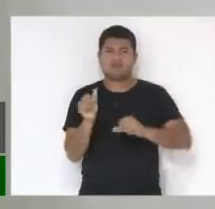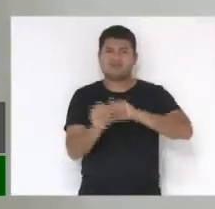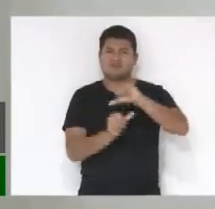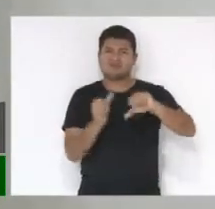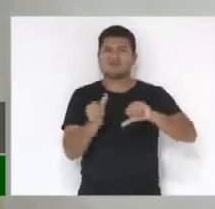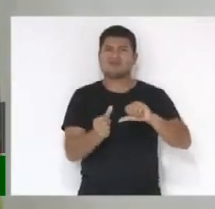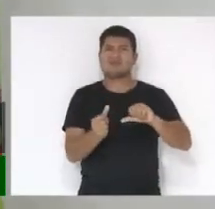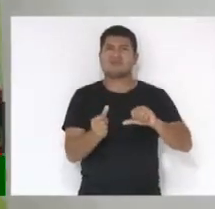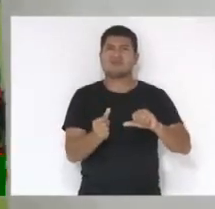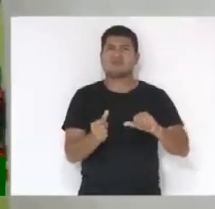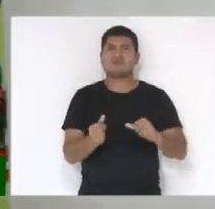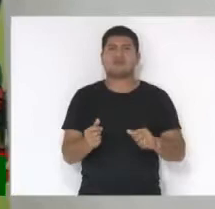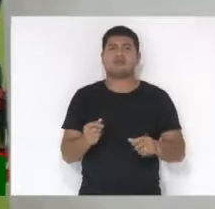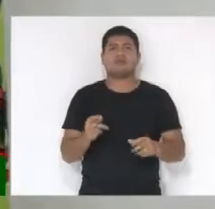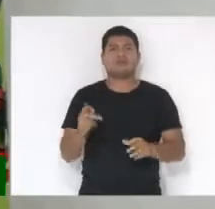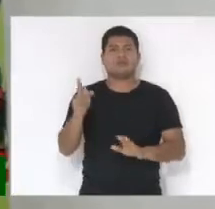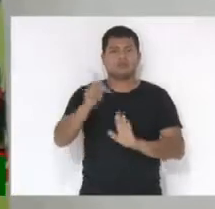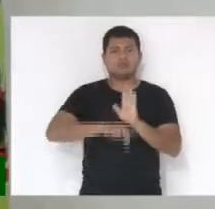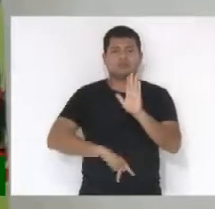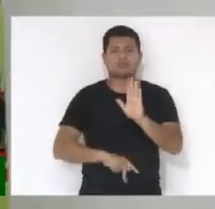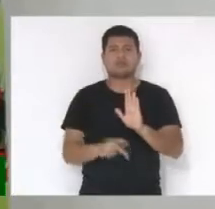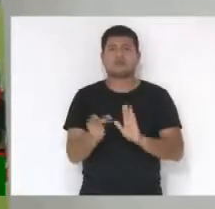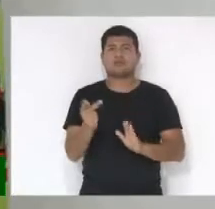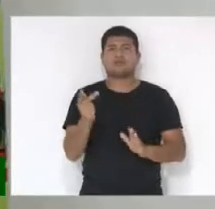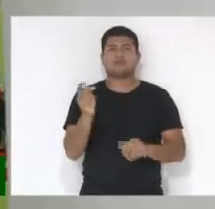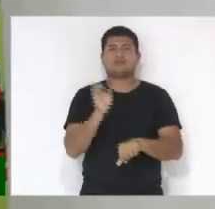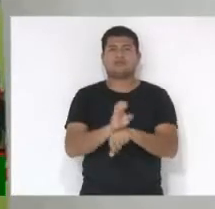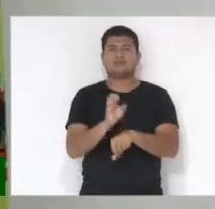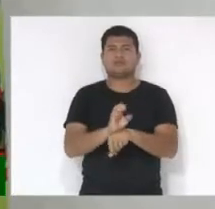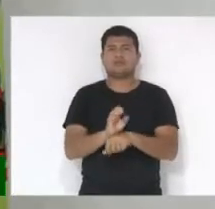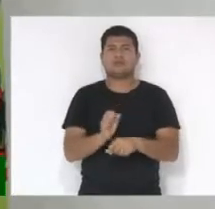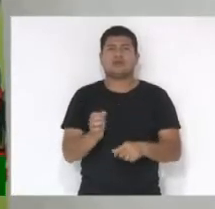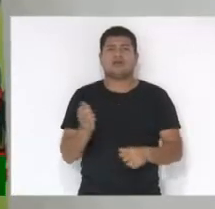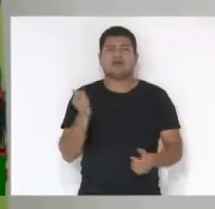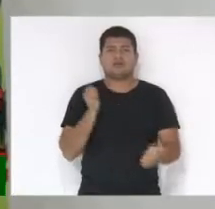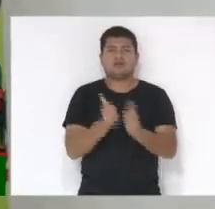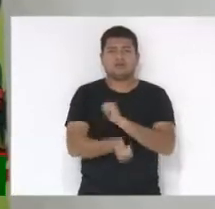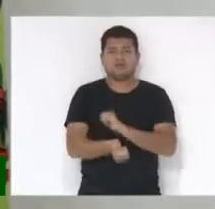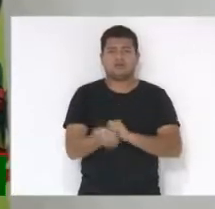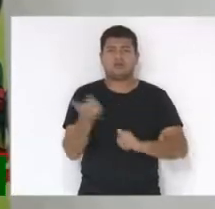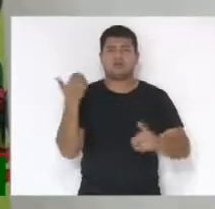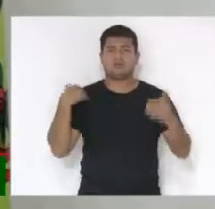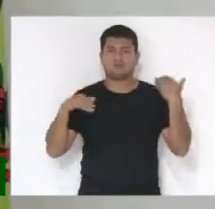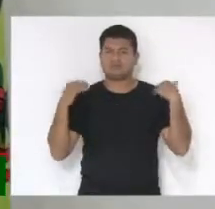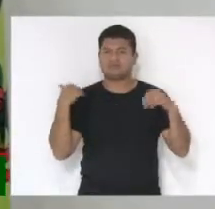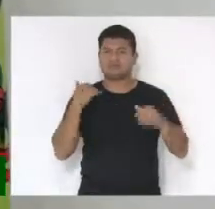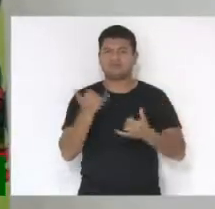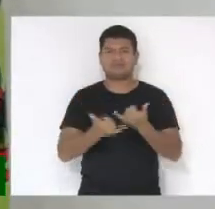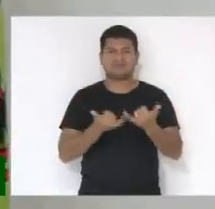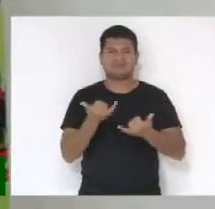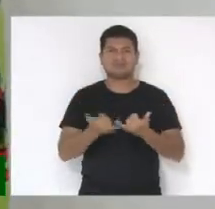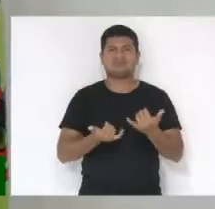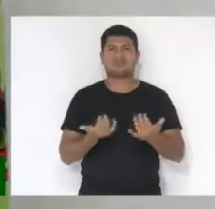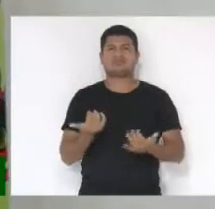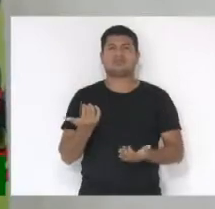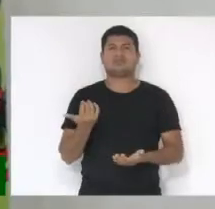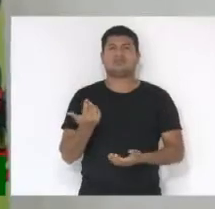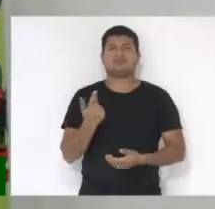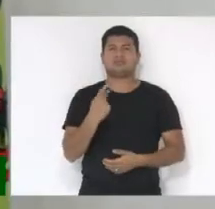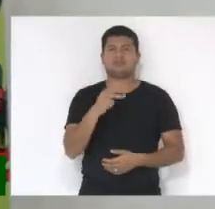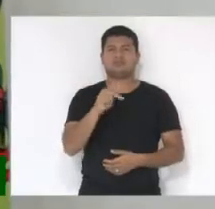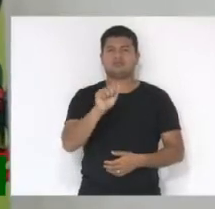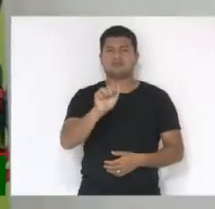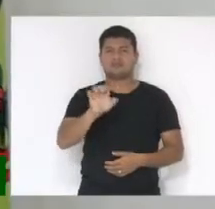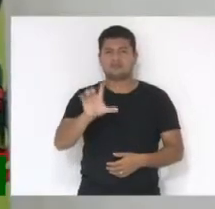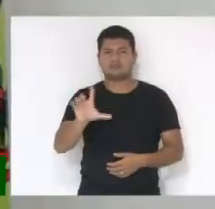PEL, que é o Plano Estadual de Esporte e Lazer, que possamos colocar no PEL. O PEL, no ano de 2013, teve um investimento do governo do Estado de